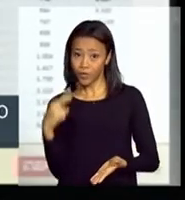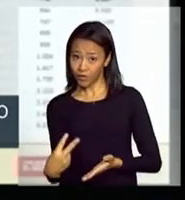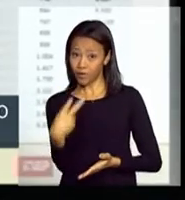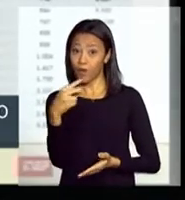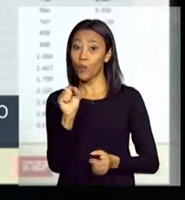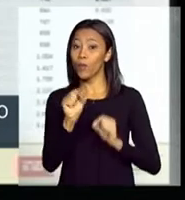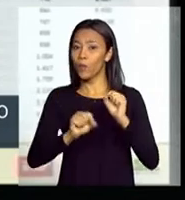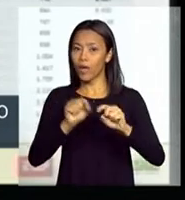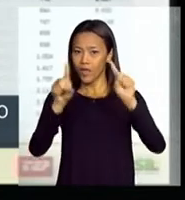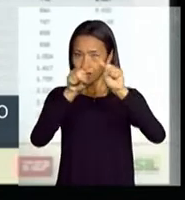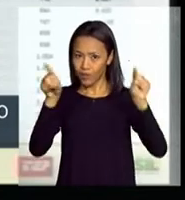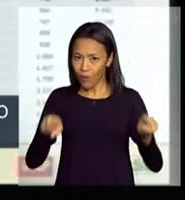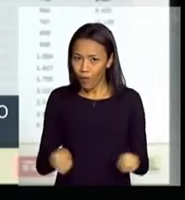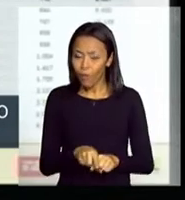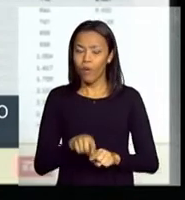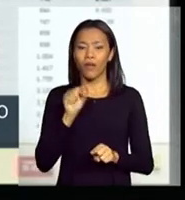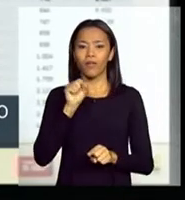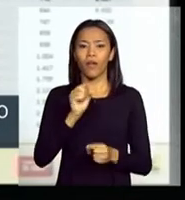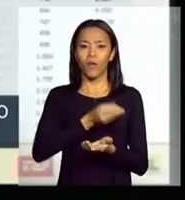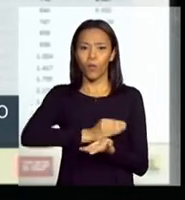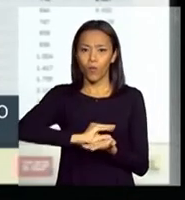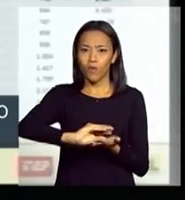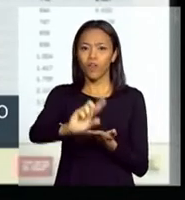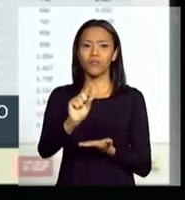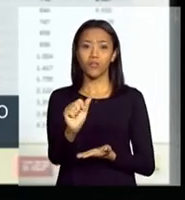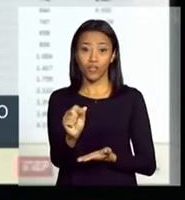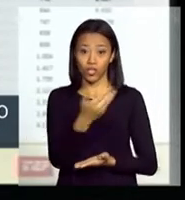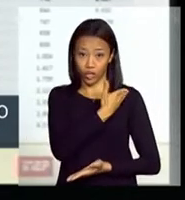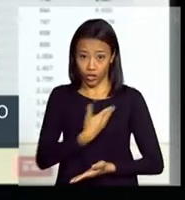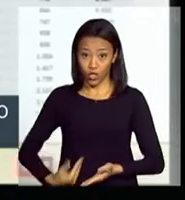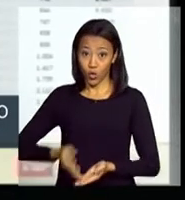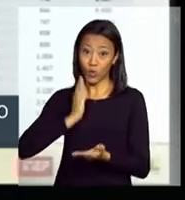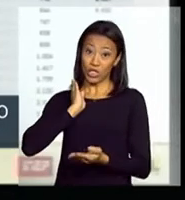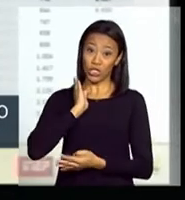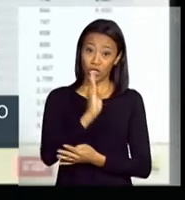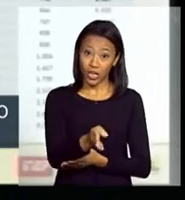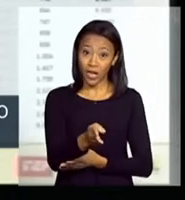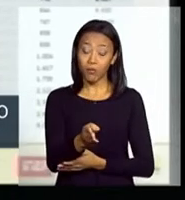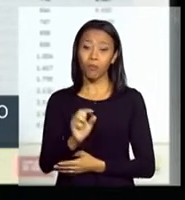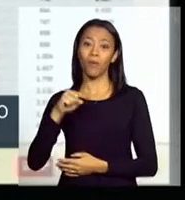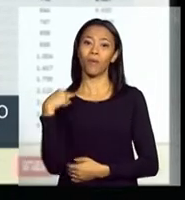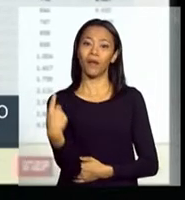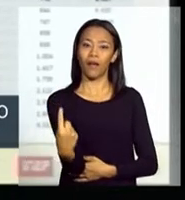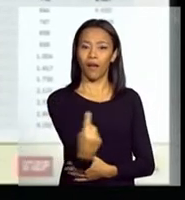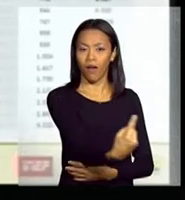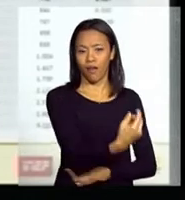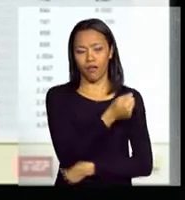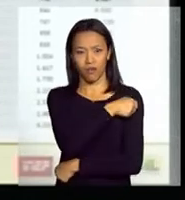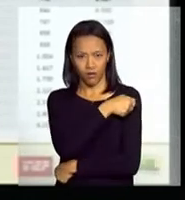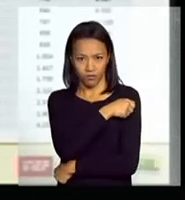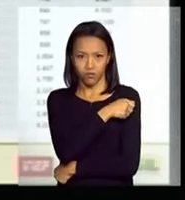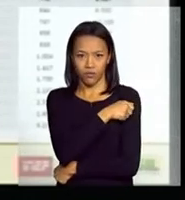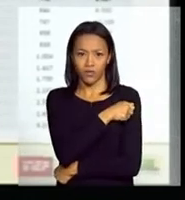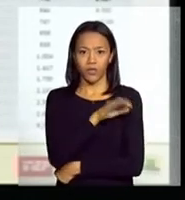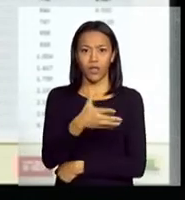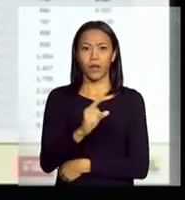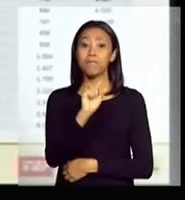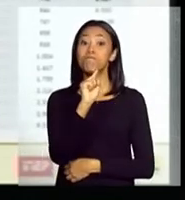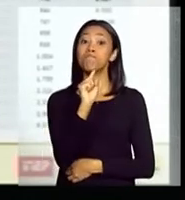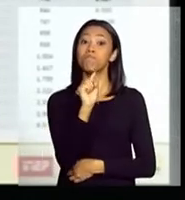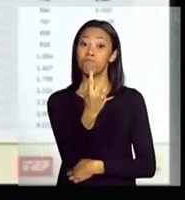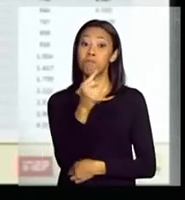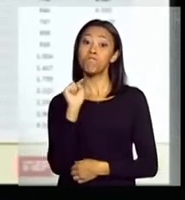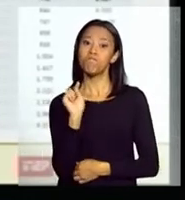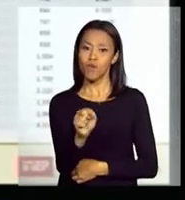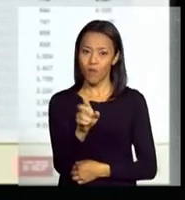quadro que é o investimento público direto por estudante que estava em torno de mil